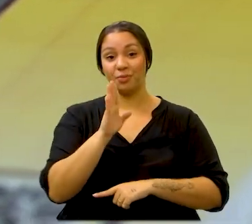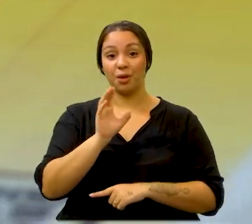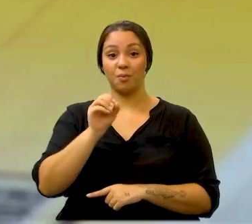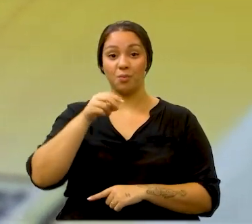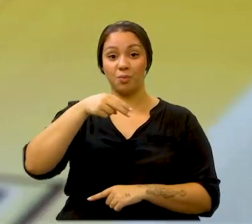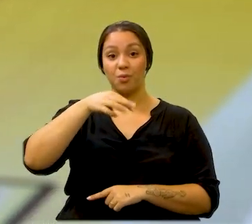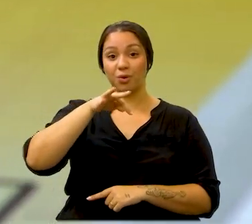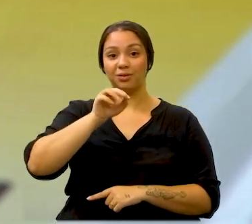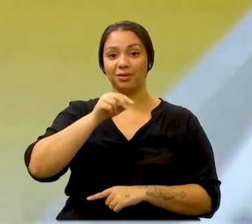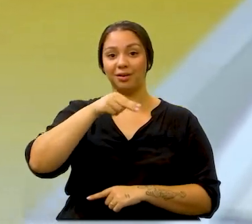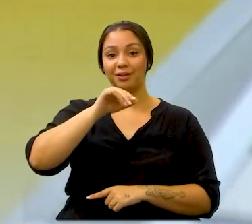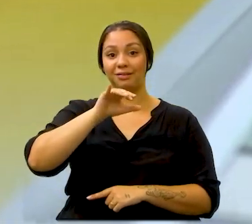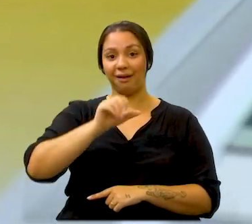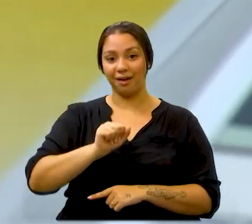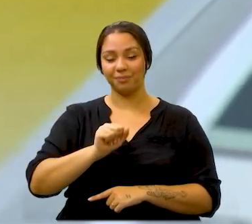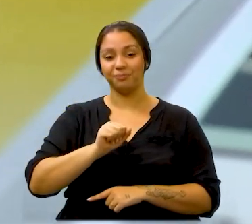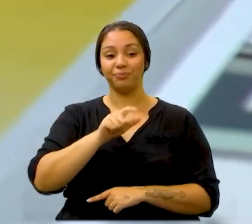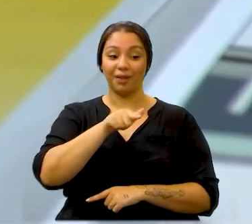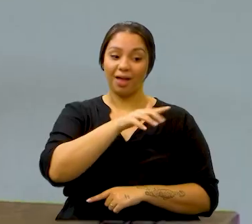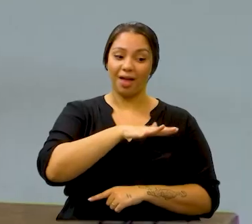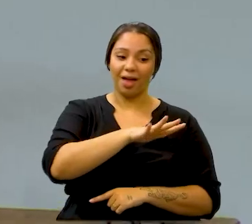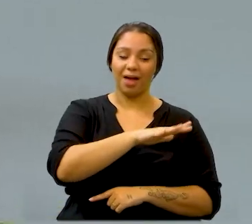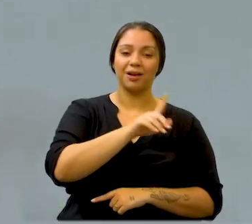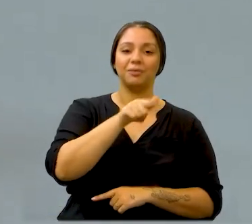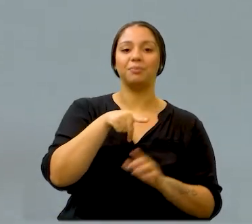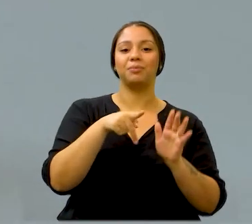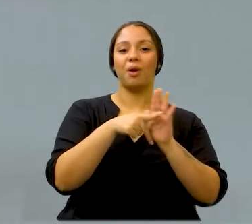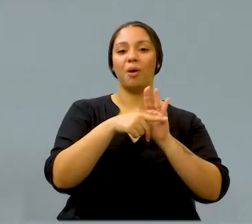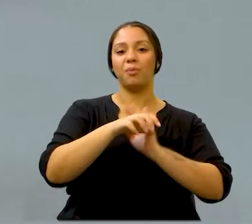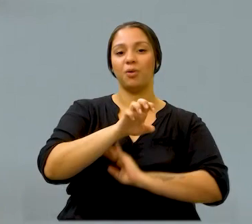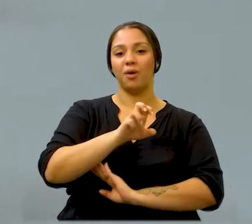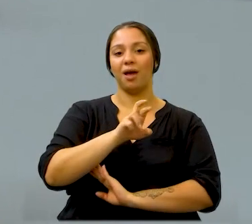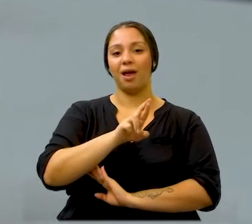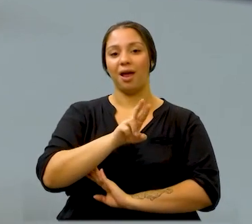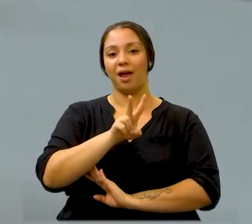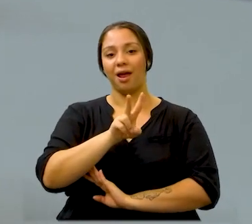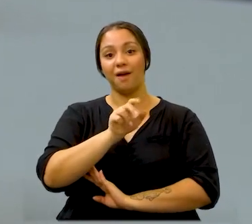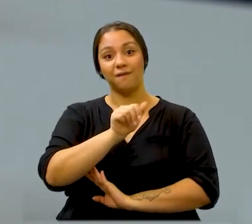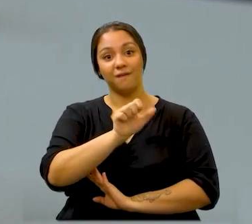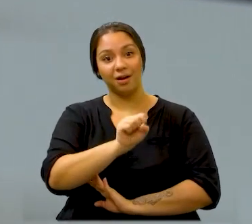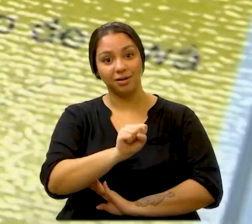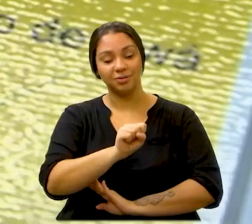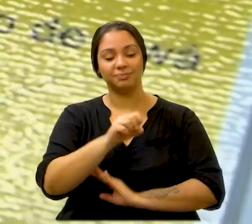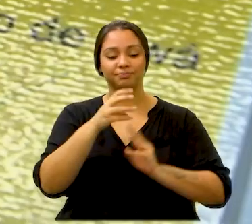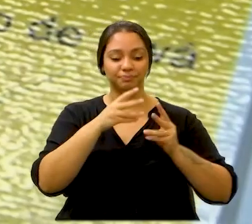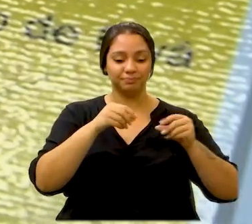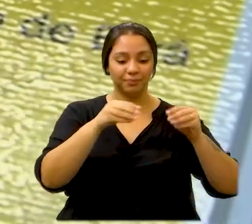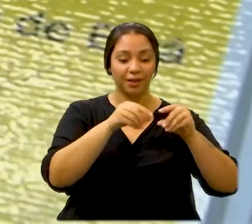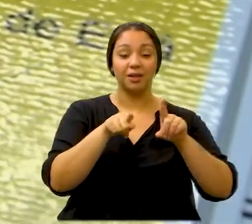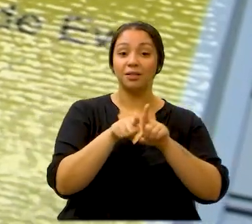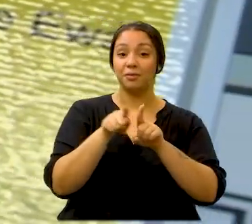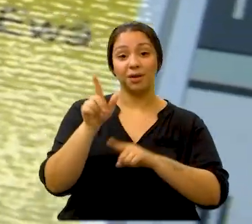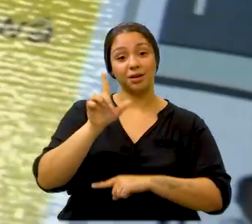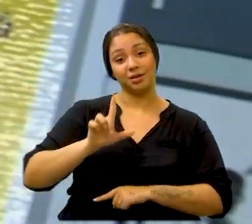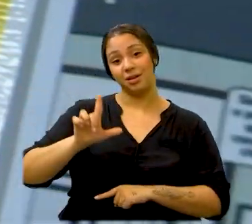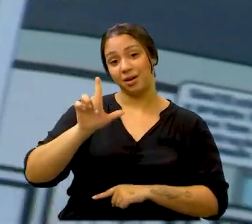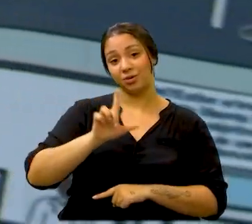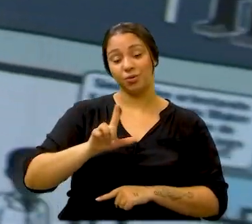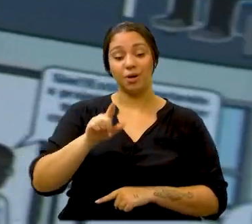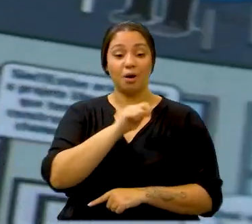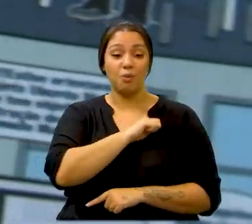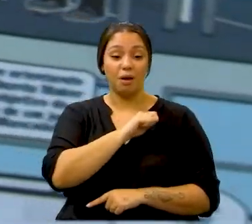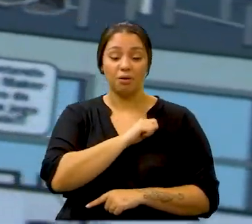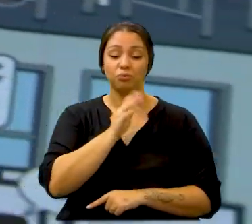ali, também tem uma parte de ervas e tudo mais, da literatura, né, que os alunos